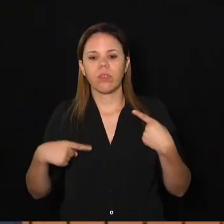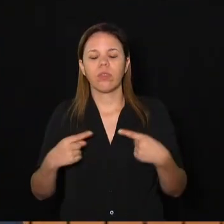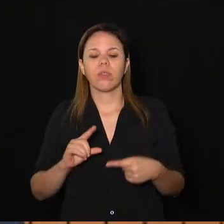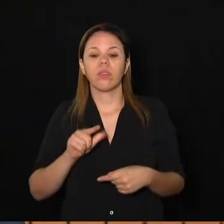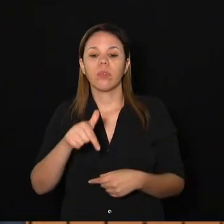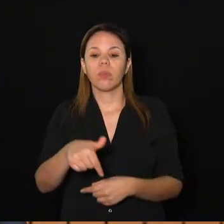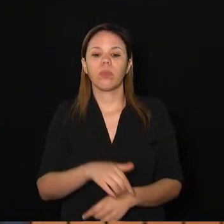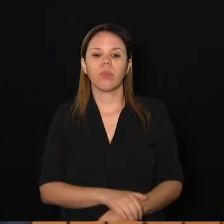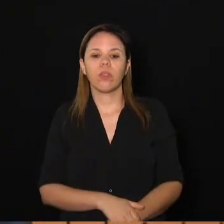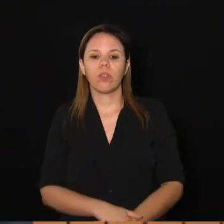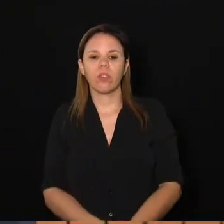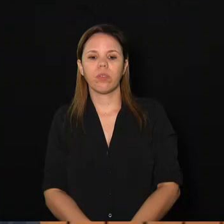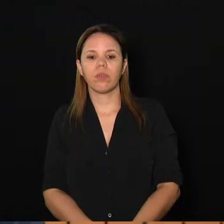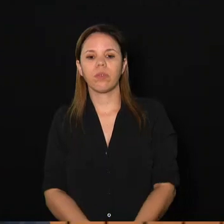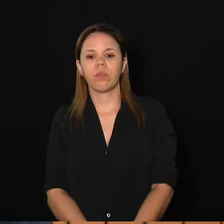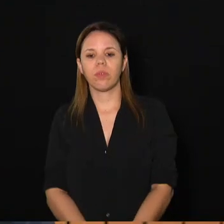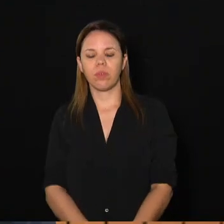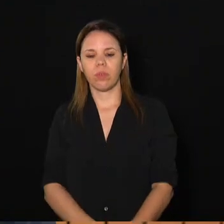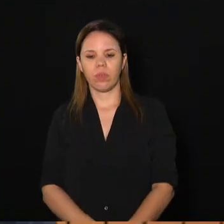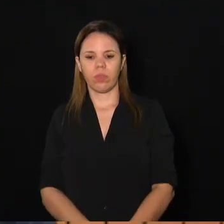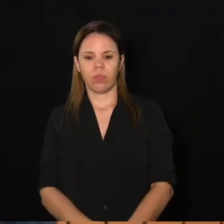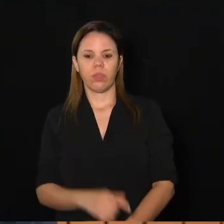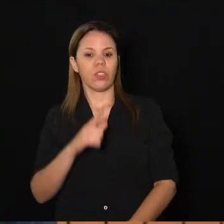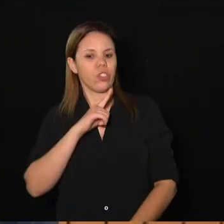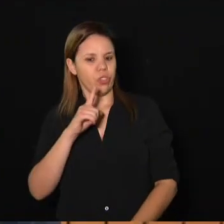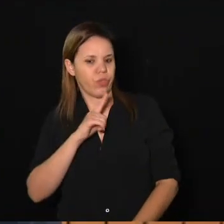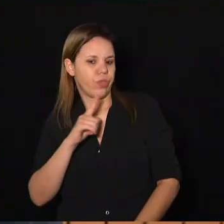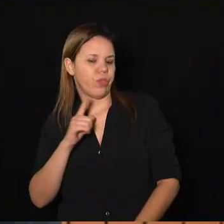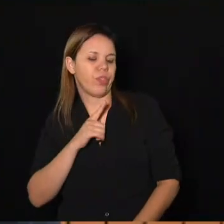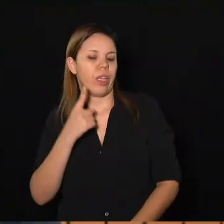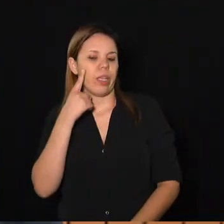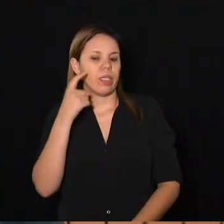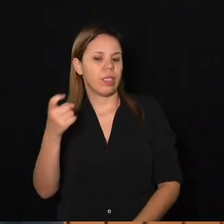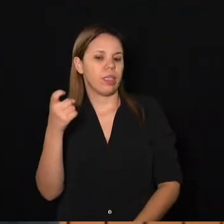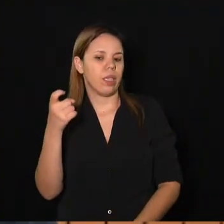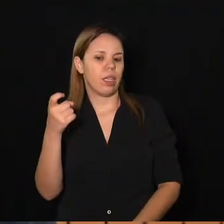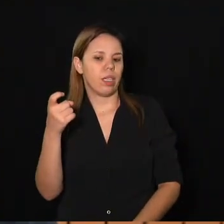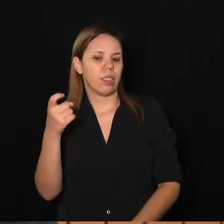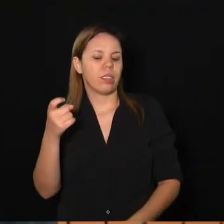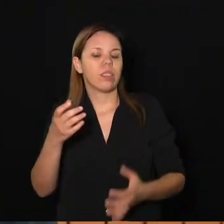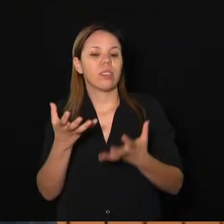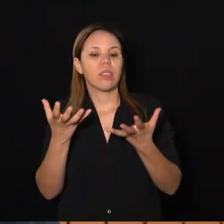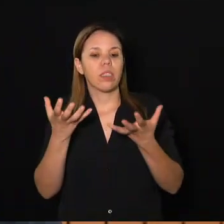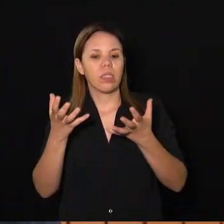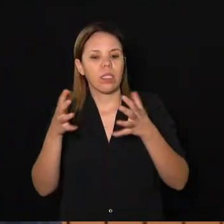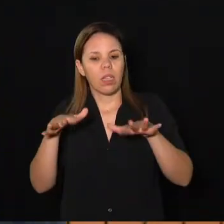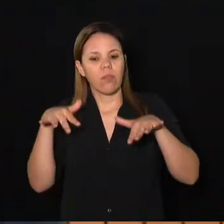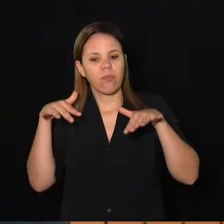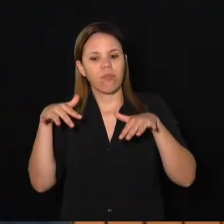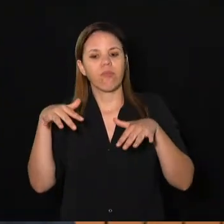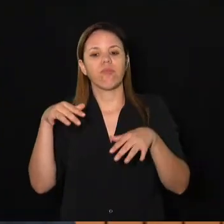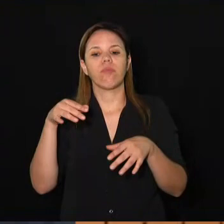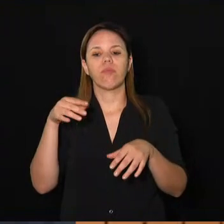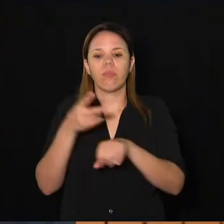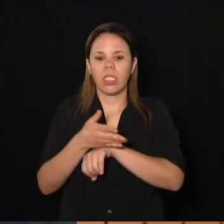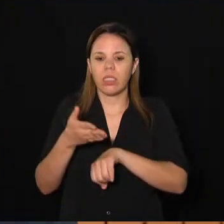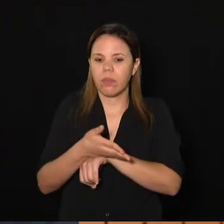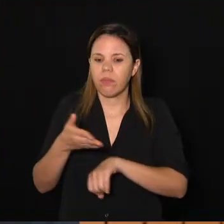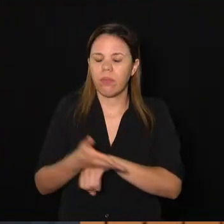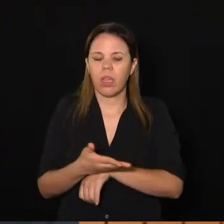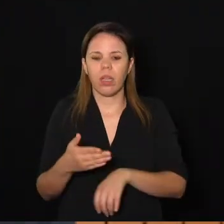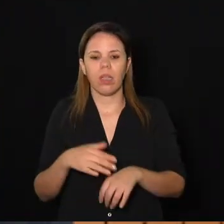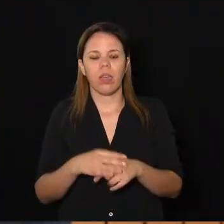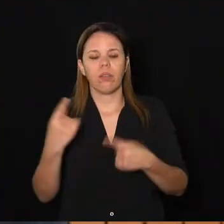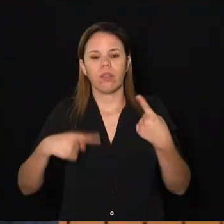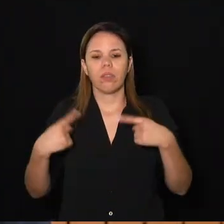seguida as pessoas que houver interesse de participar da audiência pública fazer algum questionamento alguma pergunta